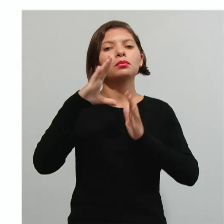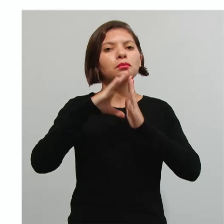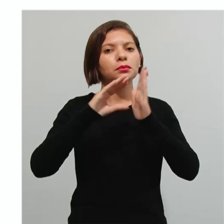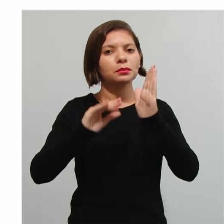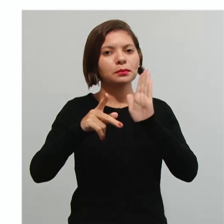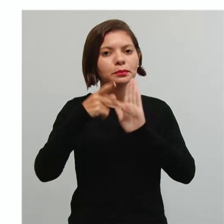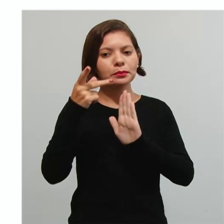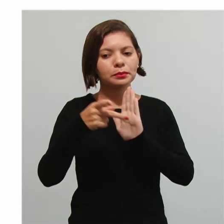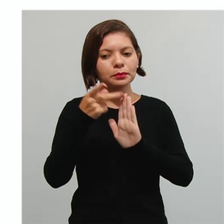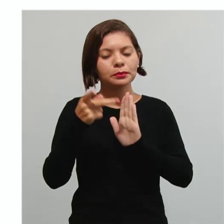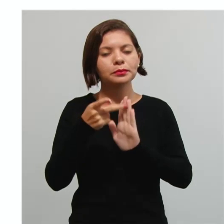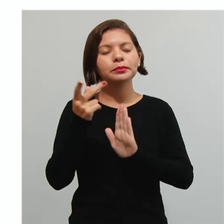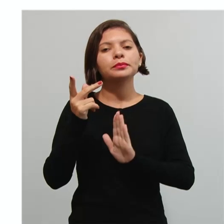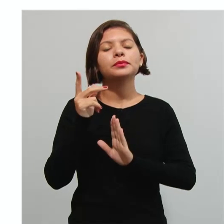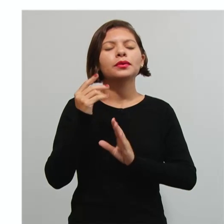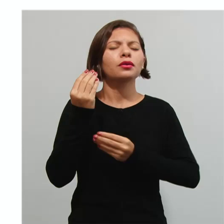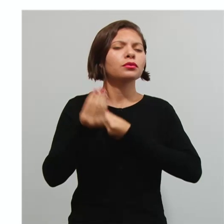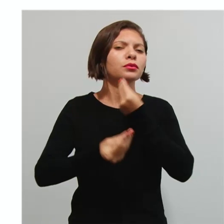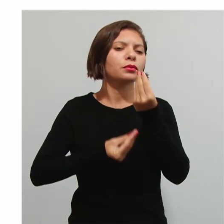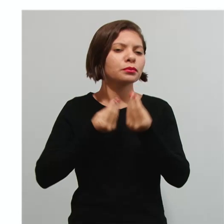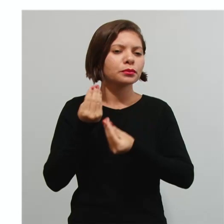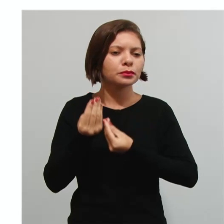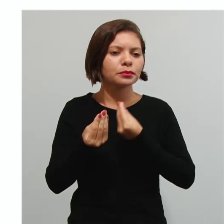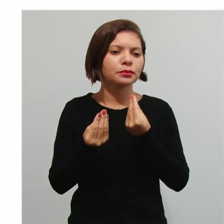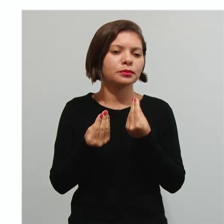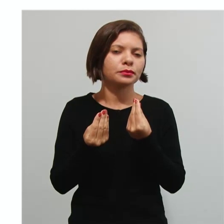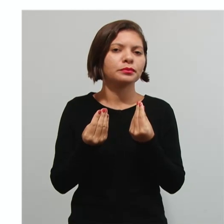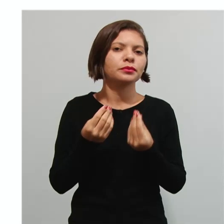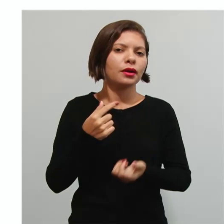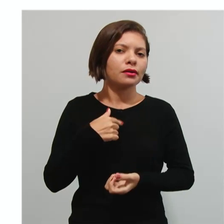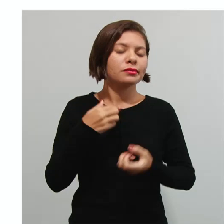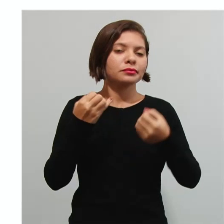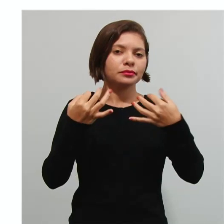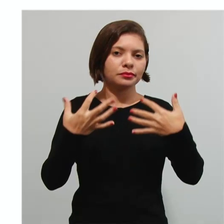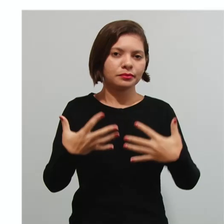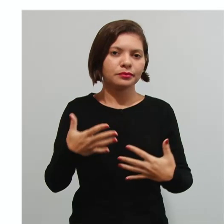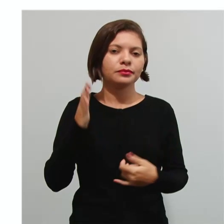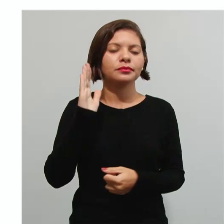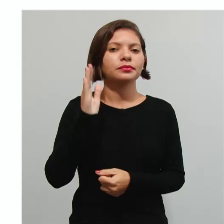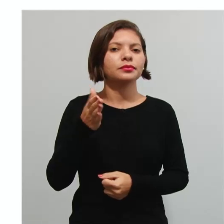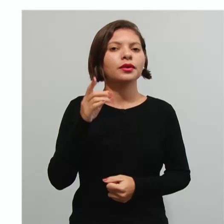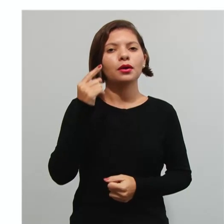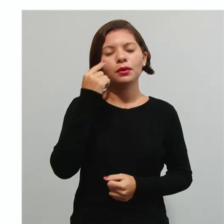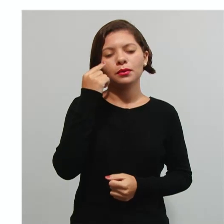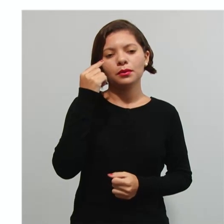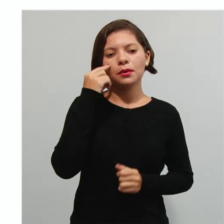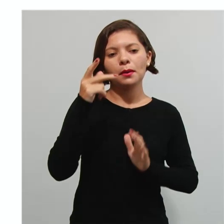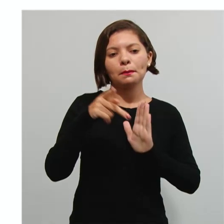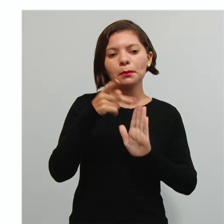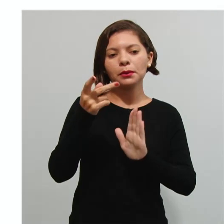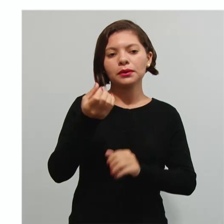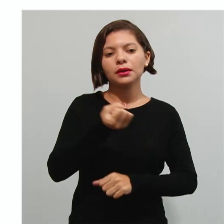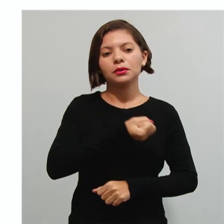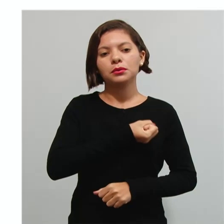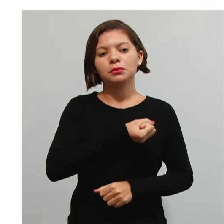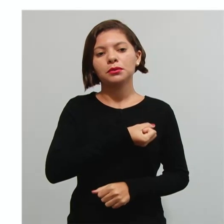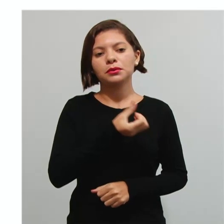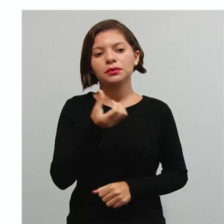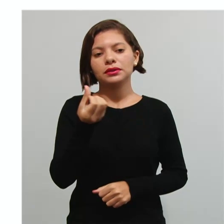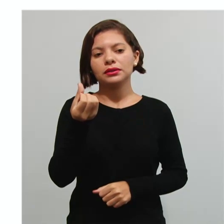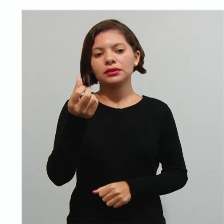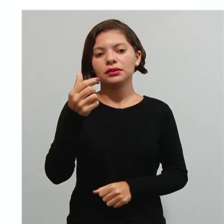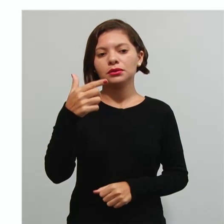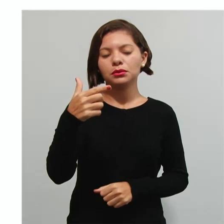esse aqui tem aquele considerando que eu falei antes, né? Então, essa aqui, ó, portaria número 62,